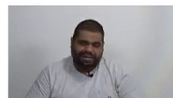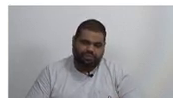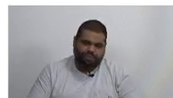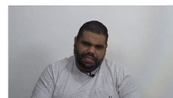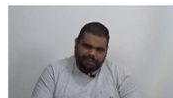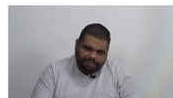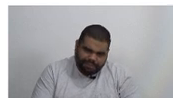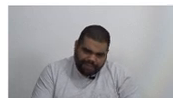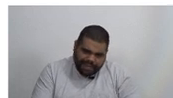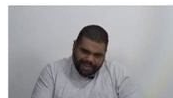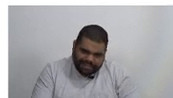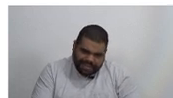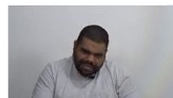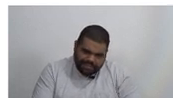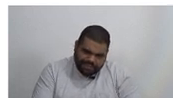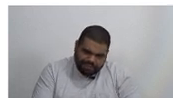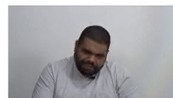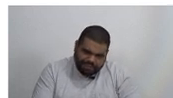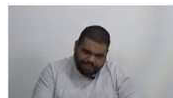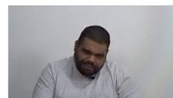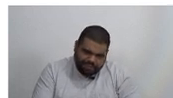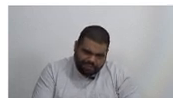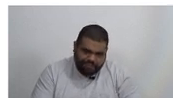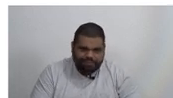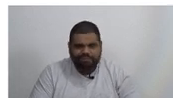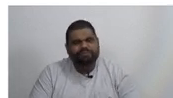pode assumir é 7.